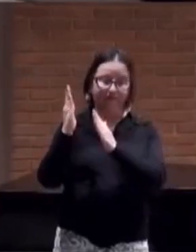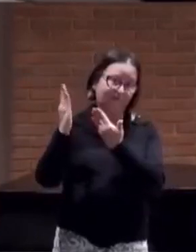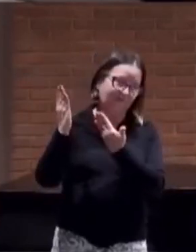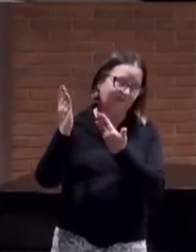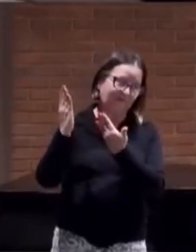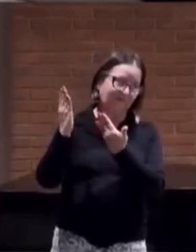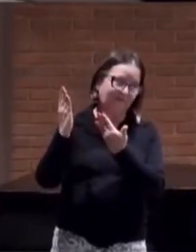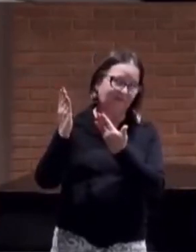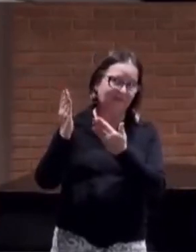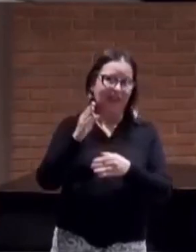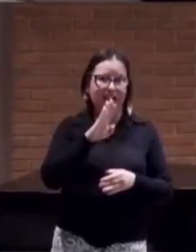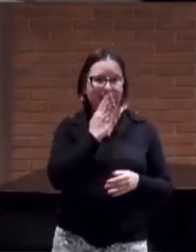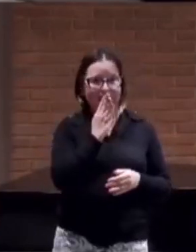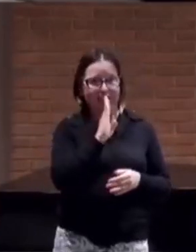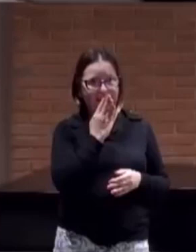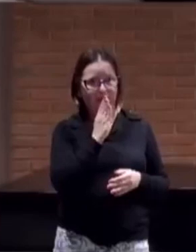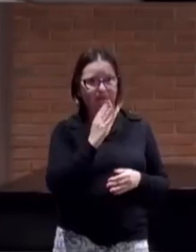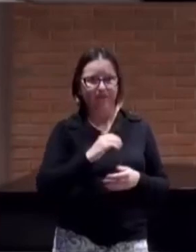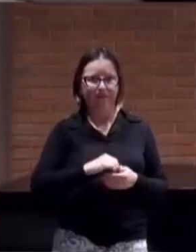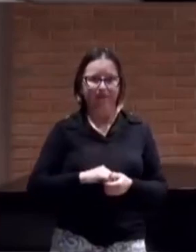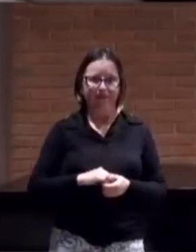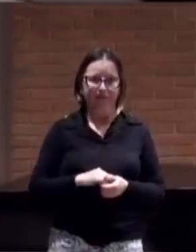é a traição.